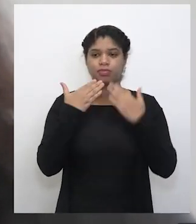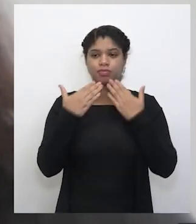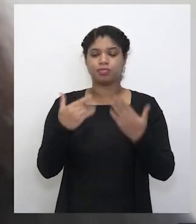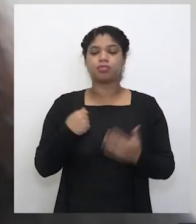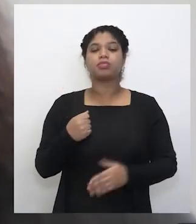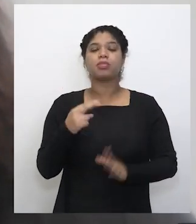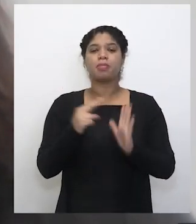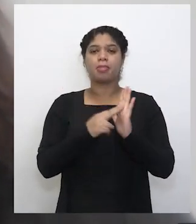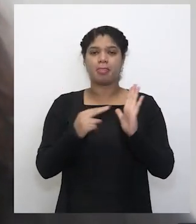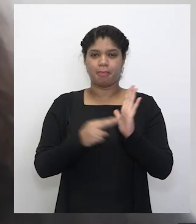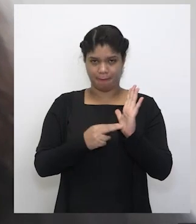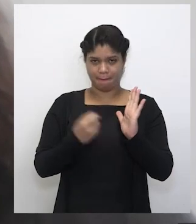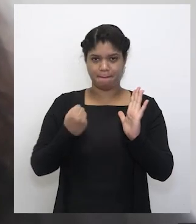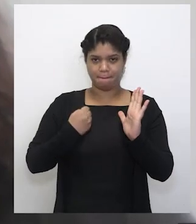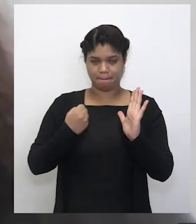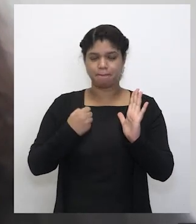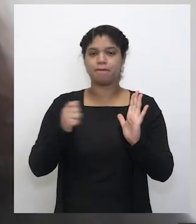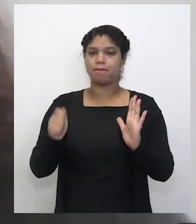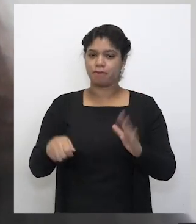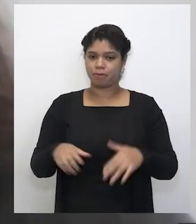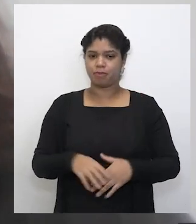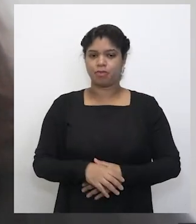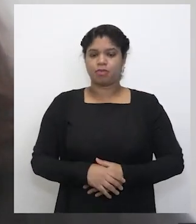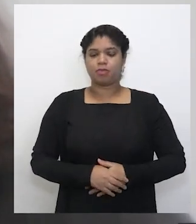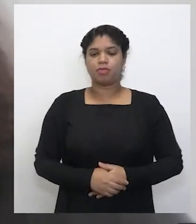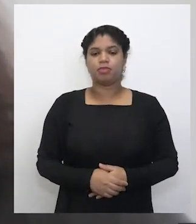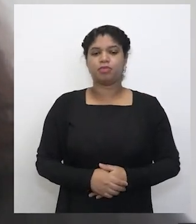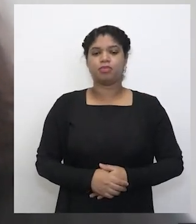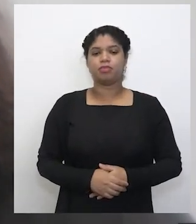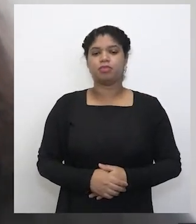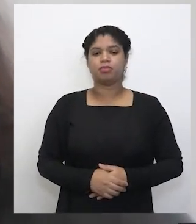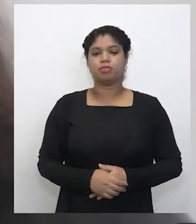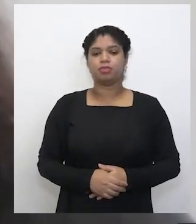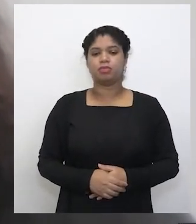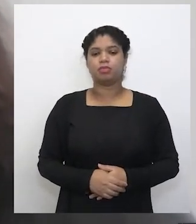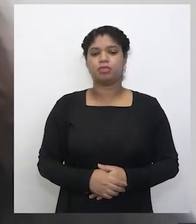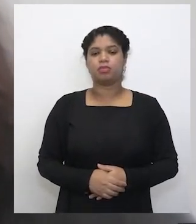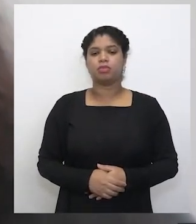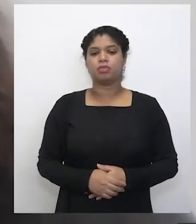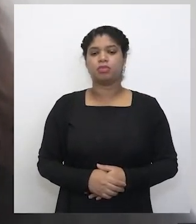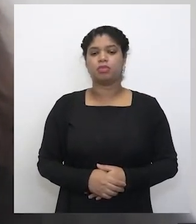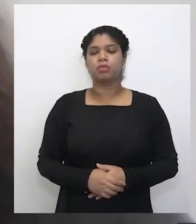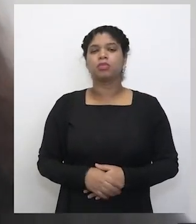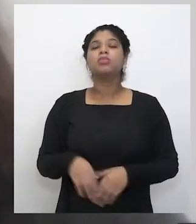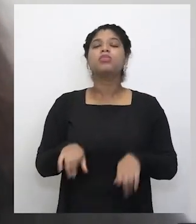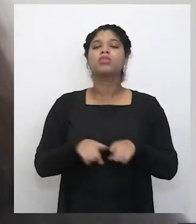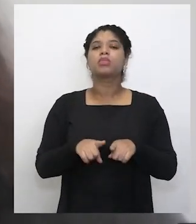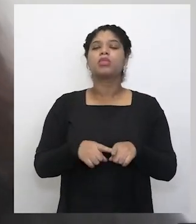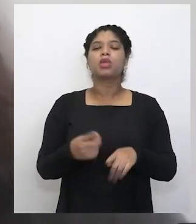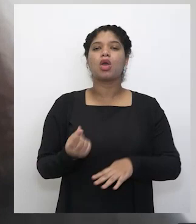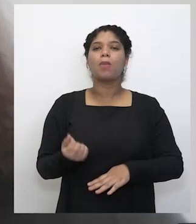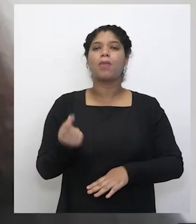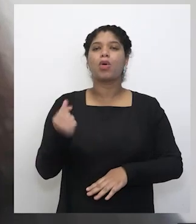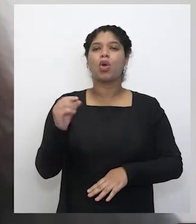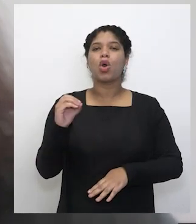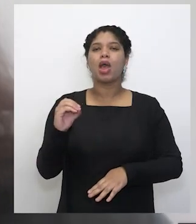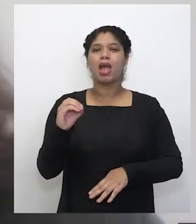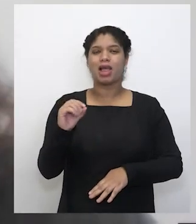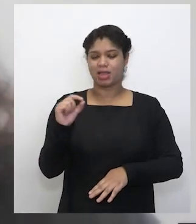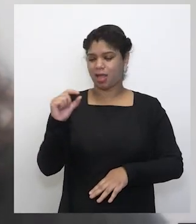como eu já falei, no caso aqui, as notas, as moedas, como que se faz